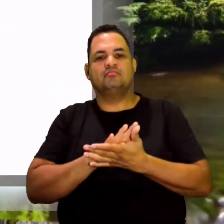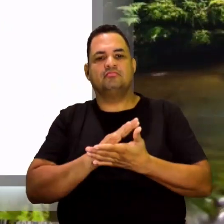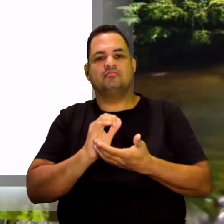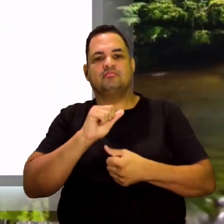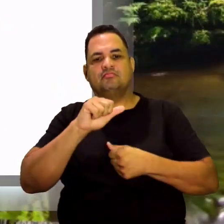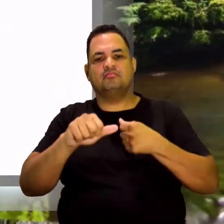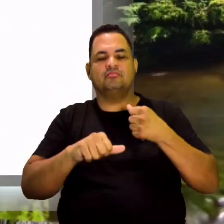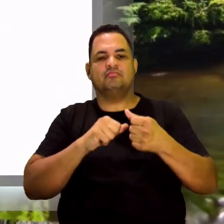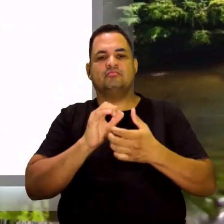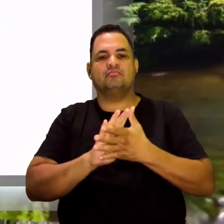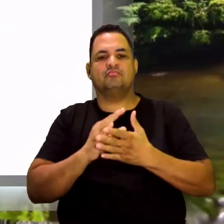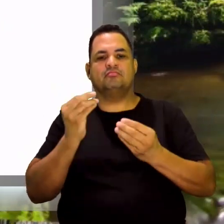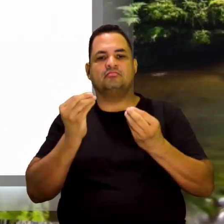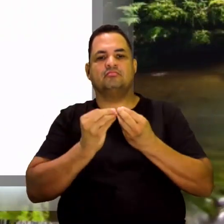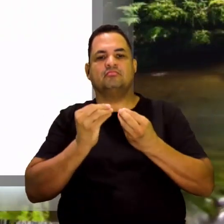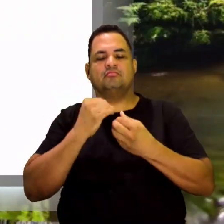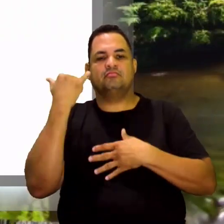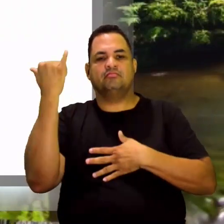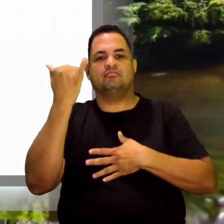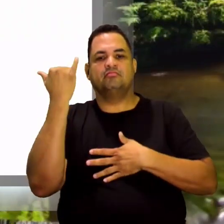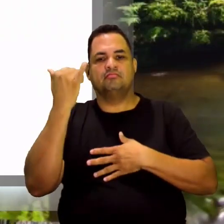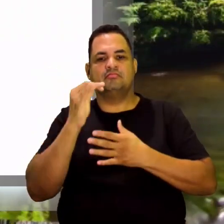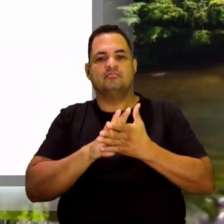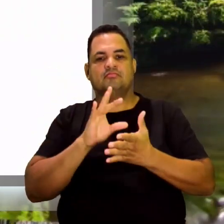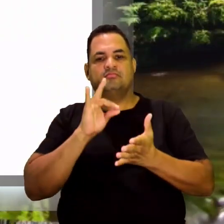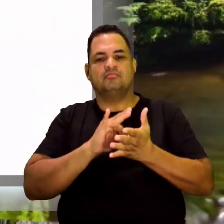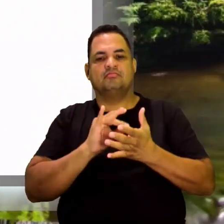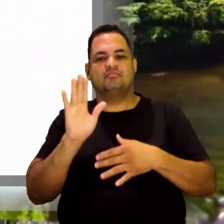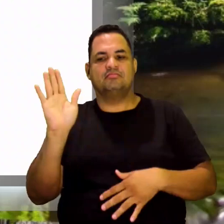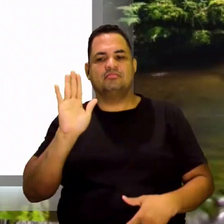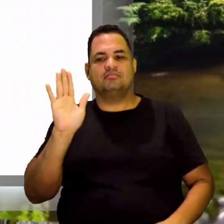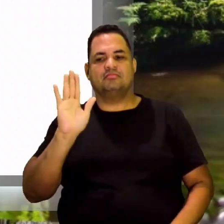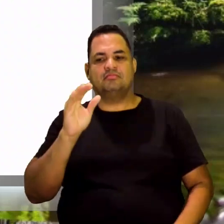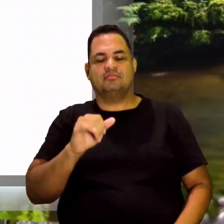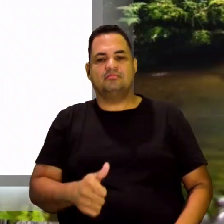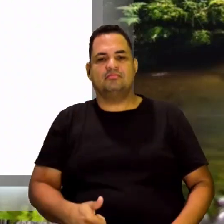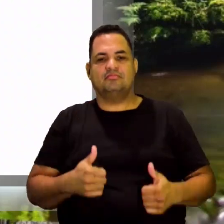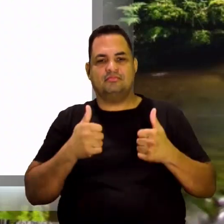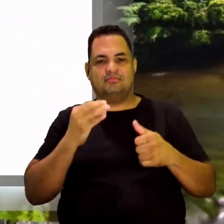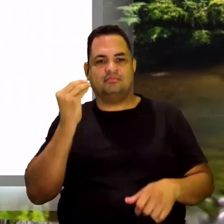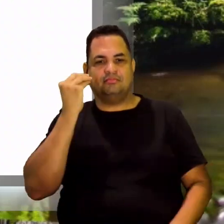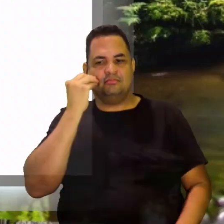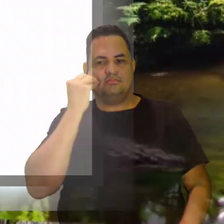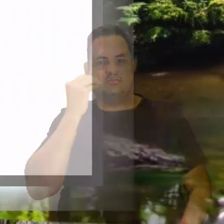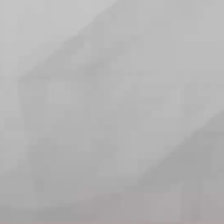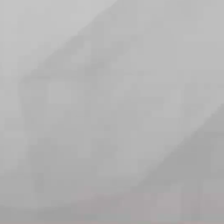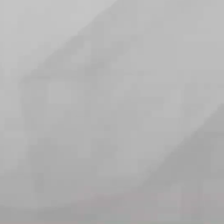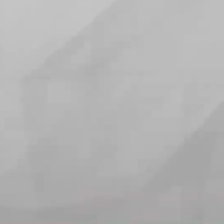manipulação dessa molécula aí tão importante. Verdade. Tchau, gente. Valeu, tchau, Beijo. tchau.